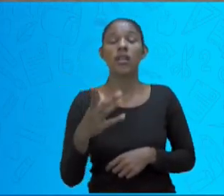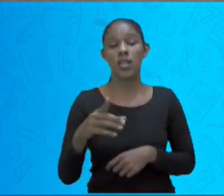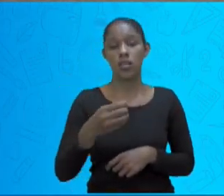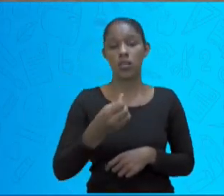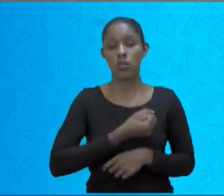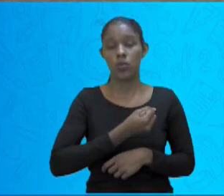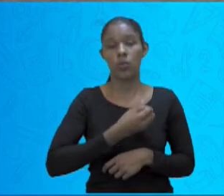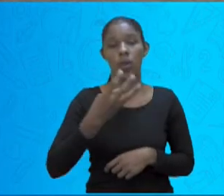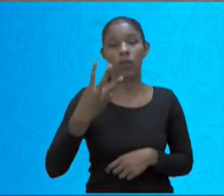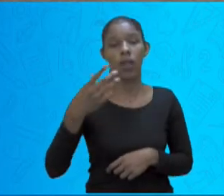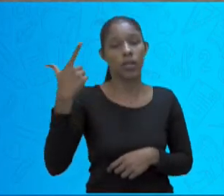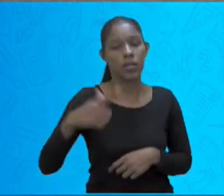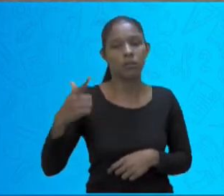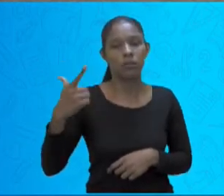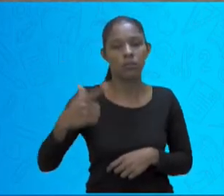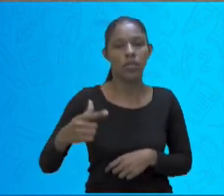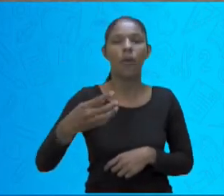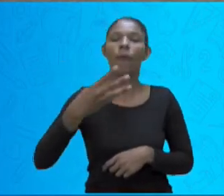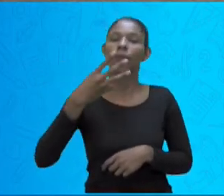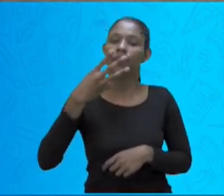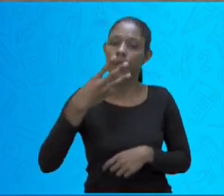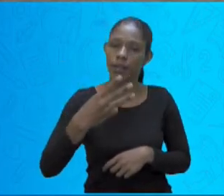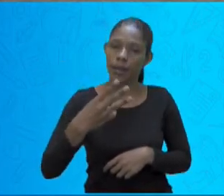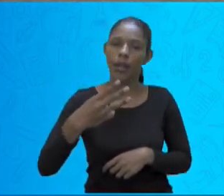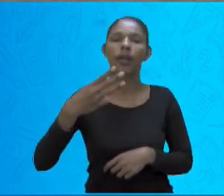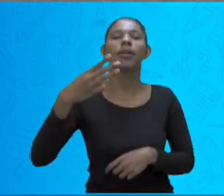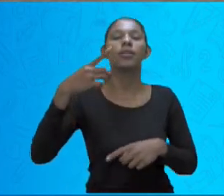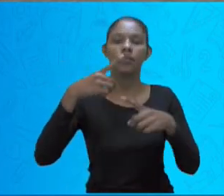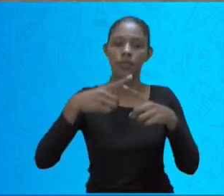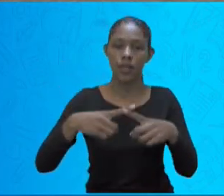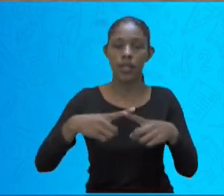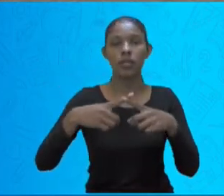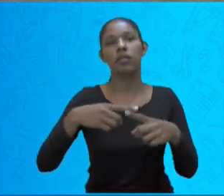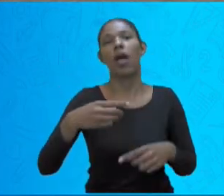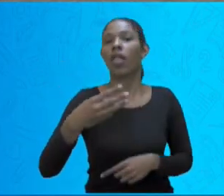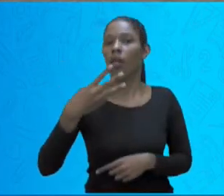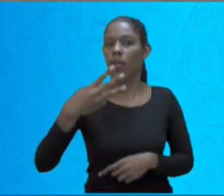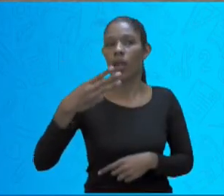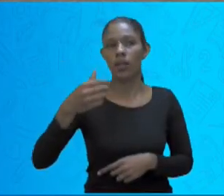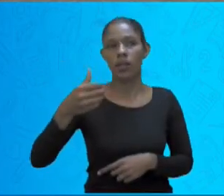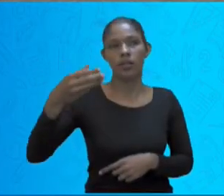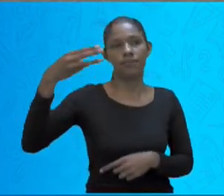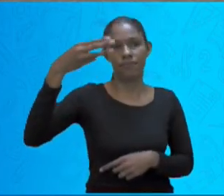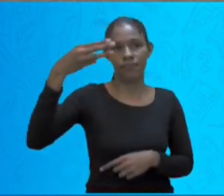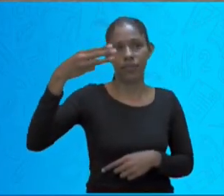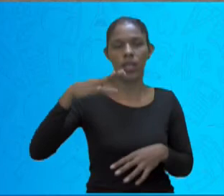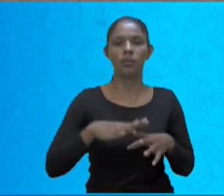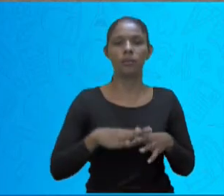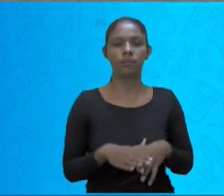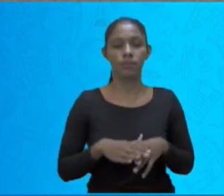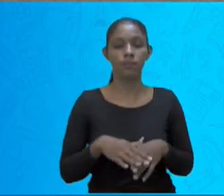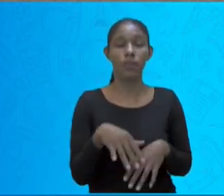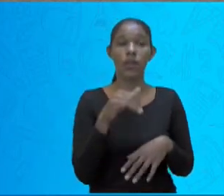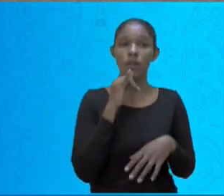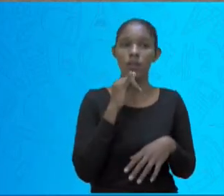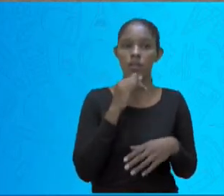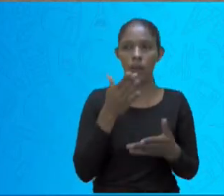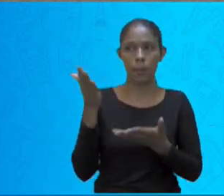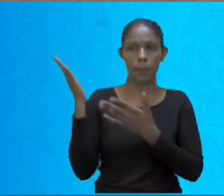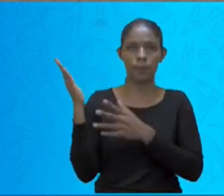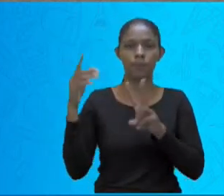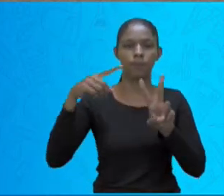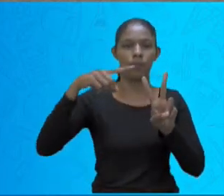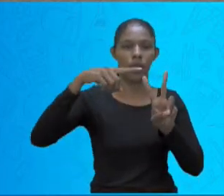se repetiu? 3 vezes, 3 elevado ao cubo. Vamos lá, então. Como que ficou?